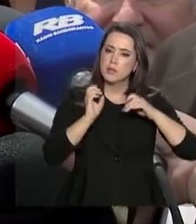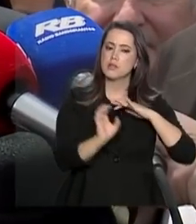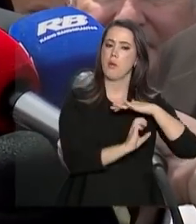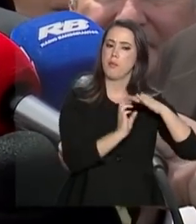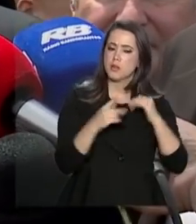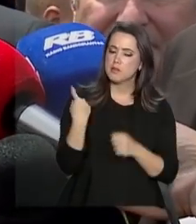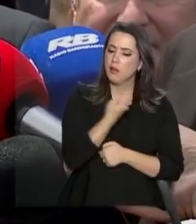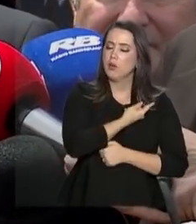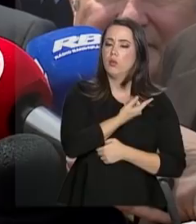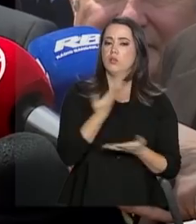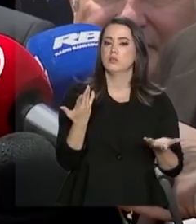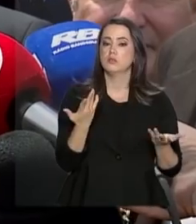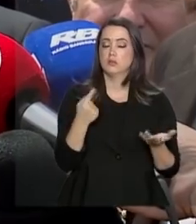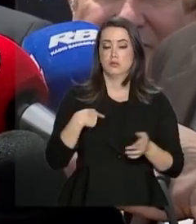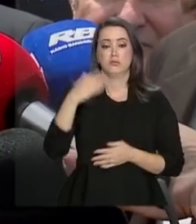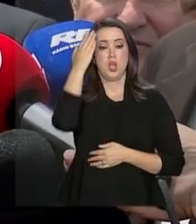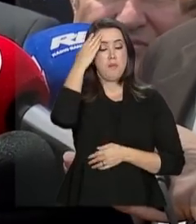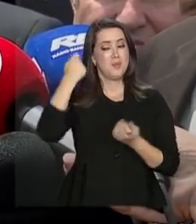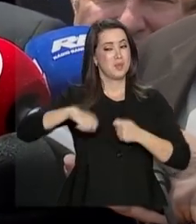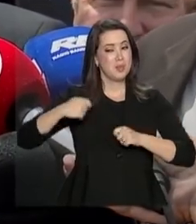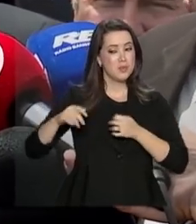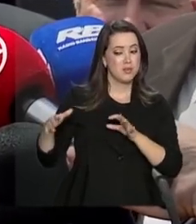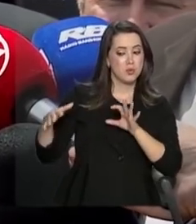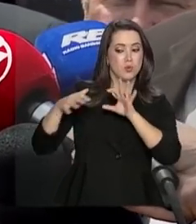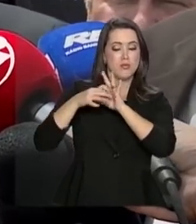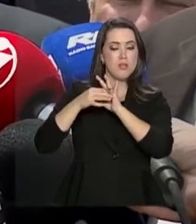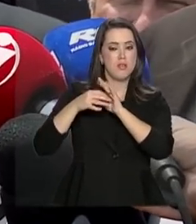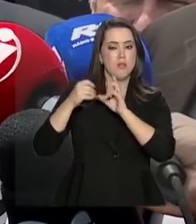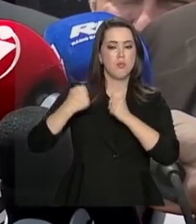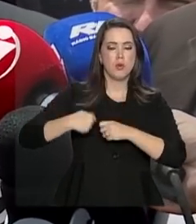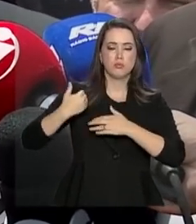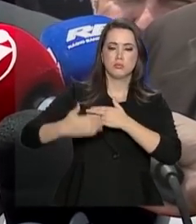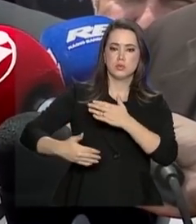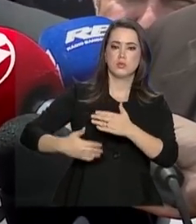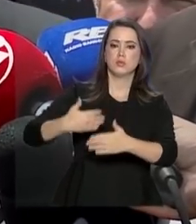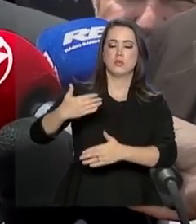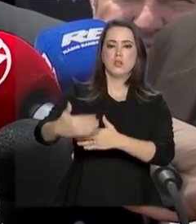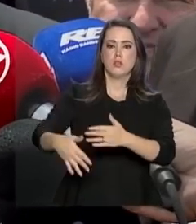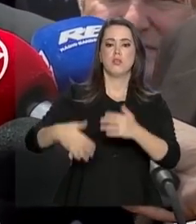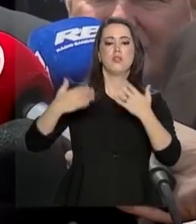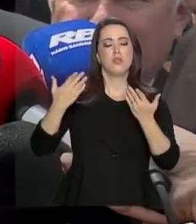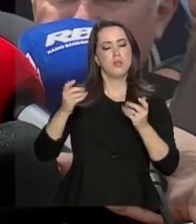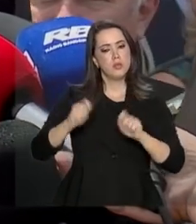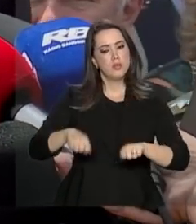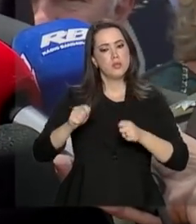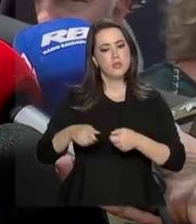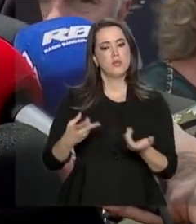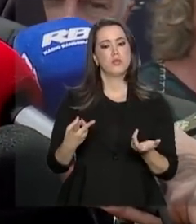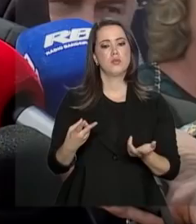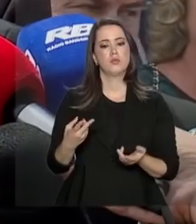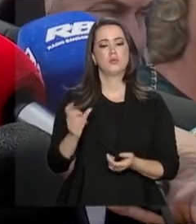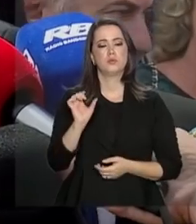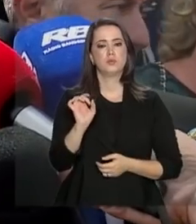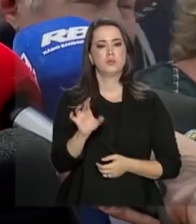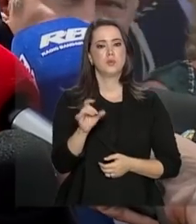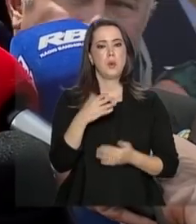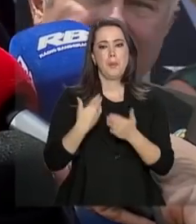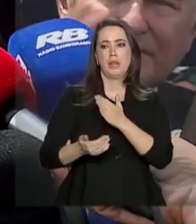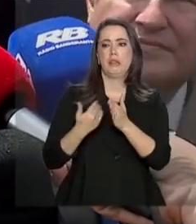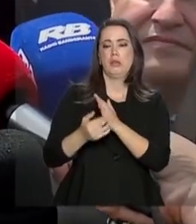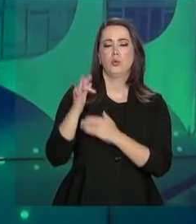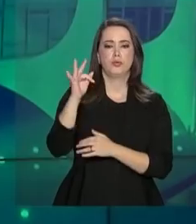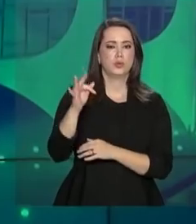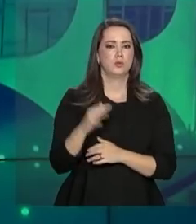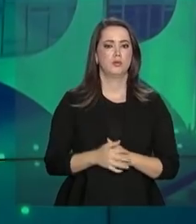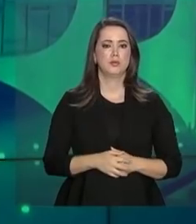Necessidade eh dessa fusão até para que ela consiga competitividade e não venha eh se perder com